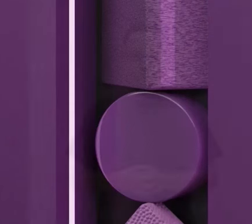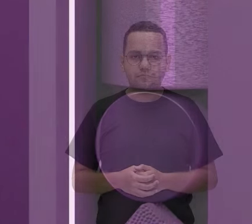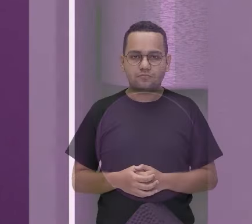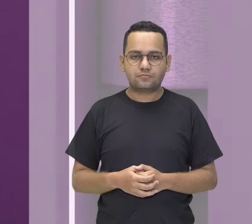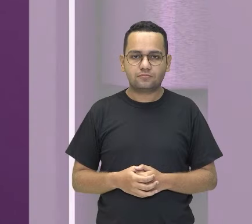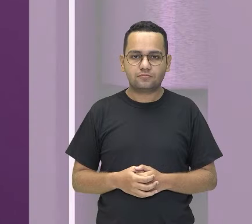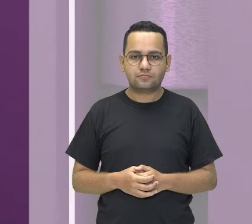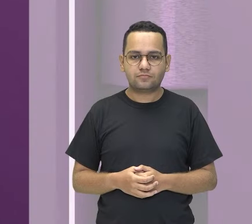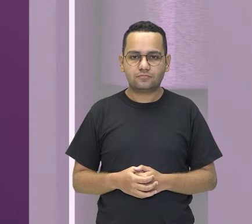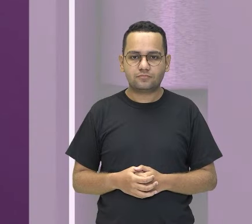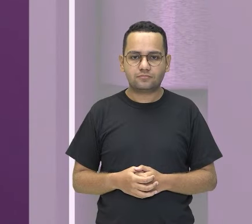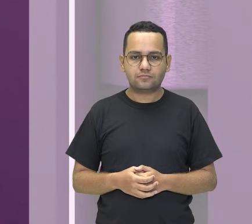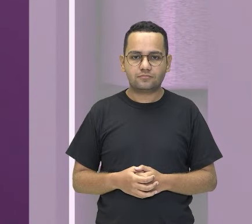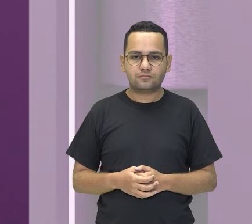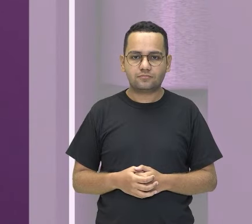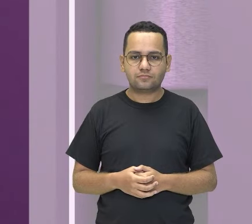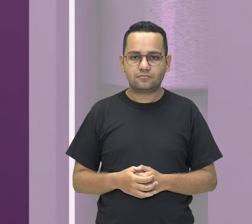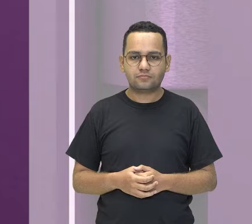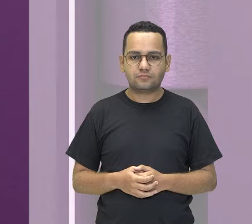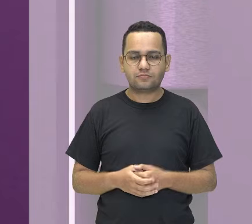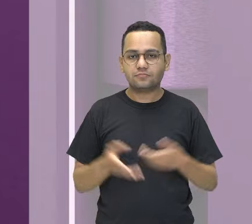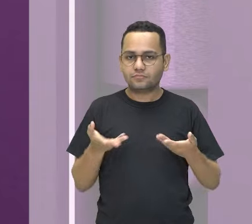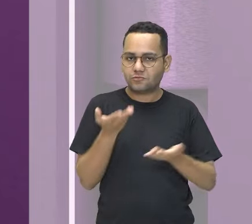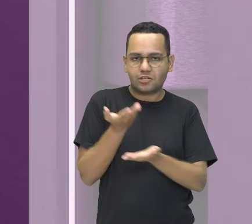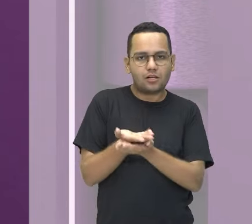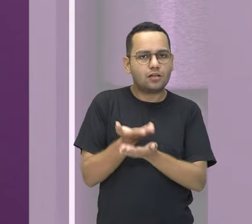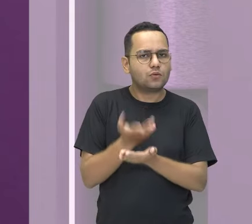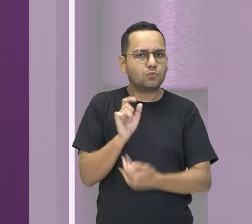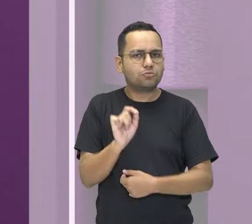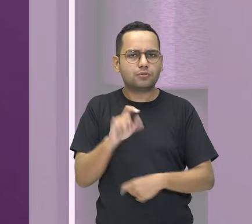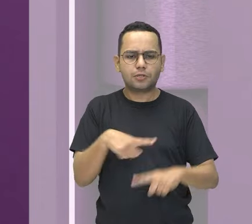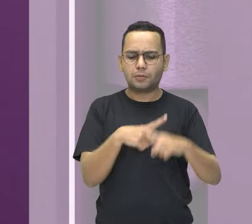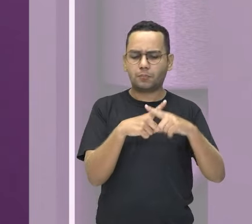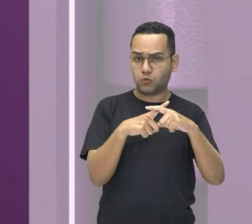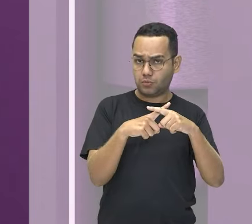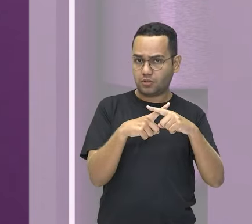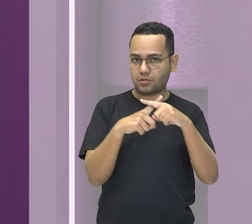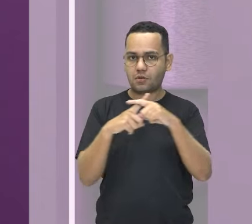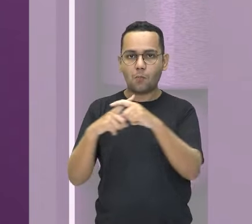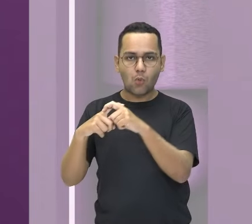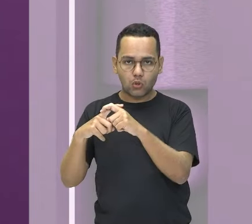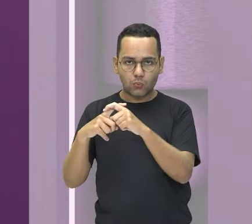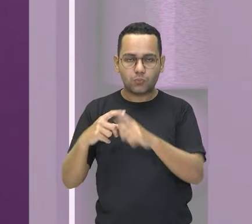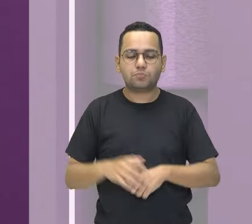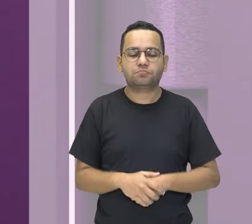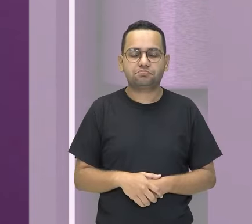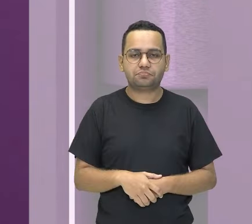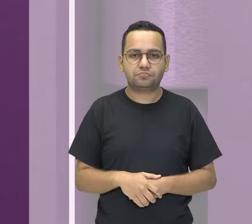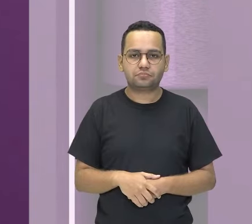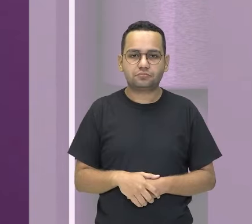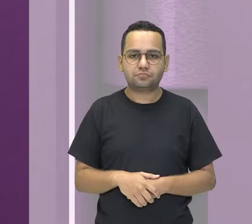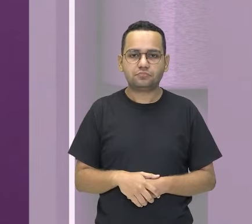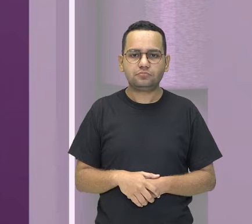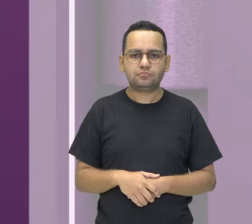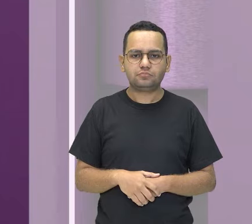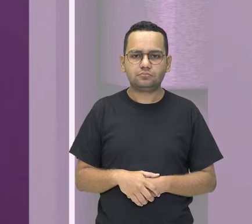E essa será a nossa aula de multiplicação de monômios. Já vimos